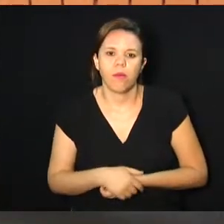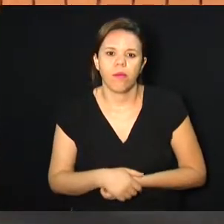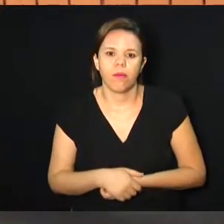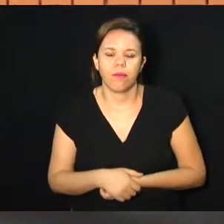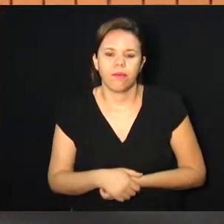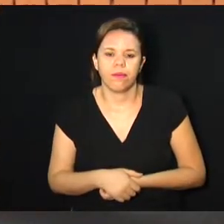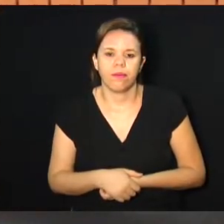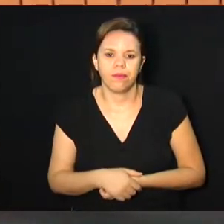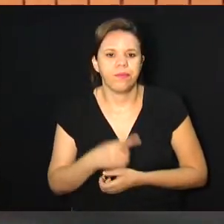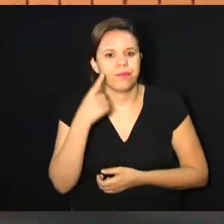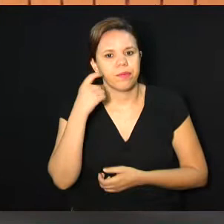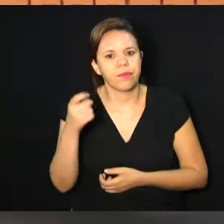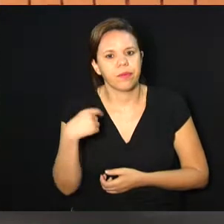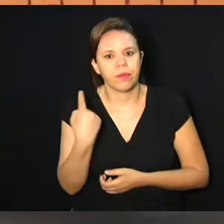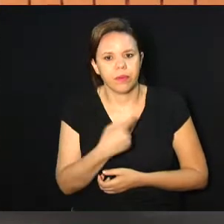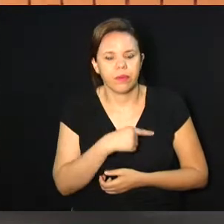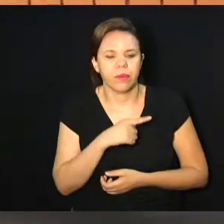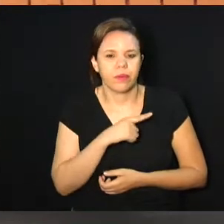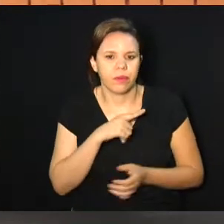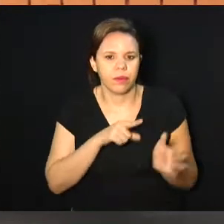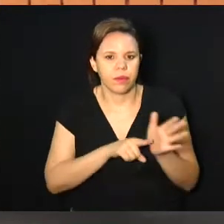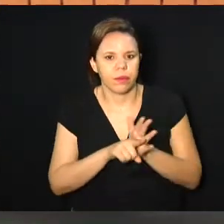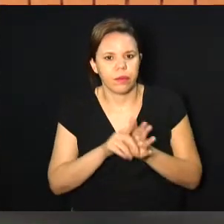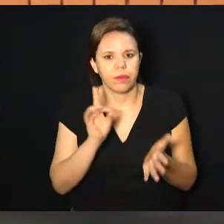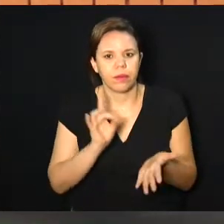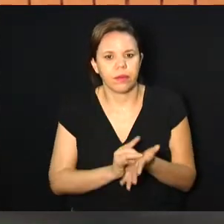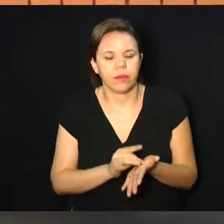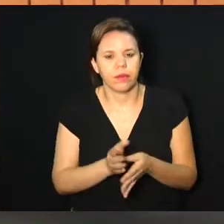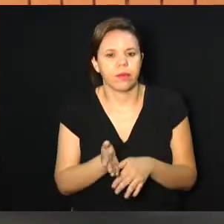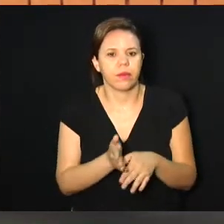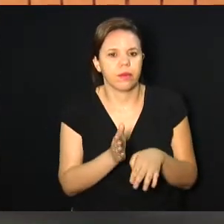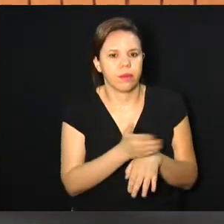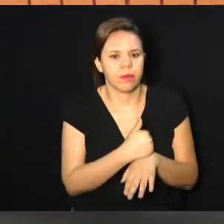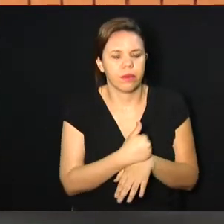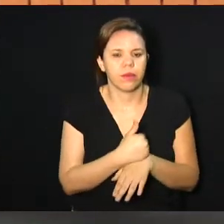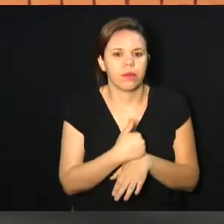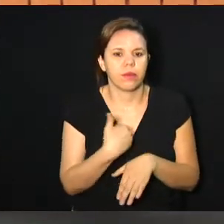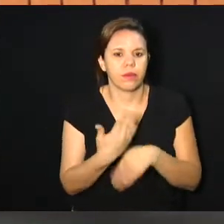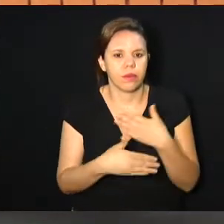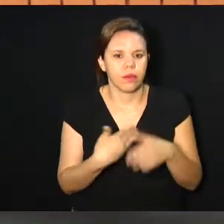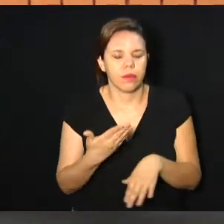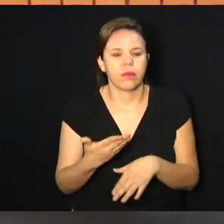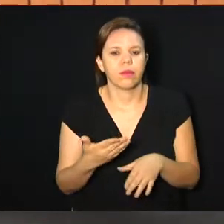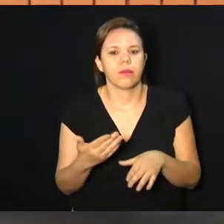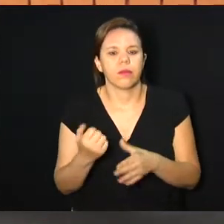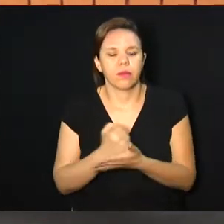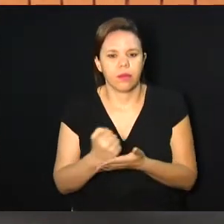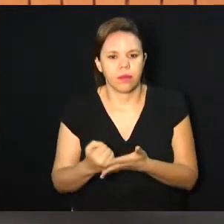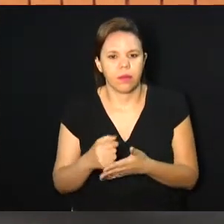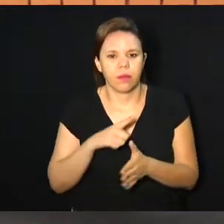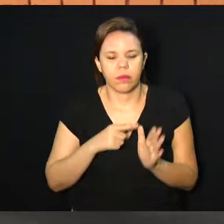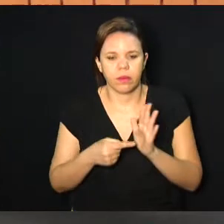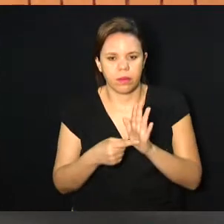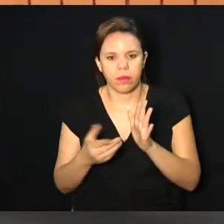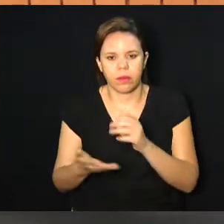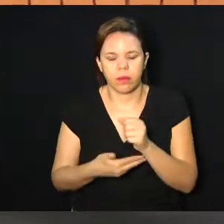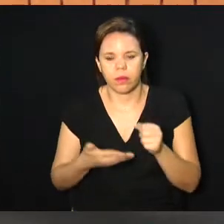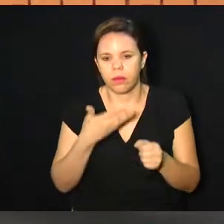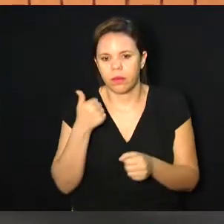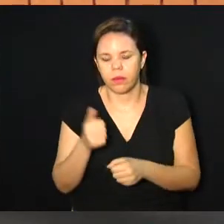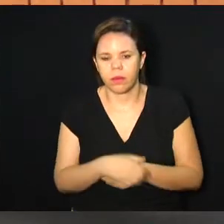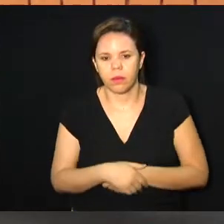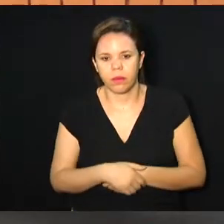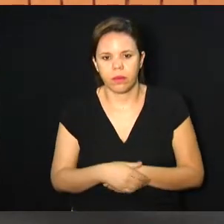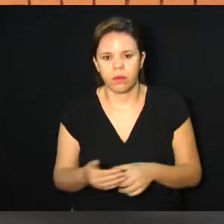não seria interessante a gente ter uma pesquisa origem de destino antes dos processos licitatórios para embasar melhor, porque